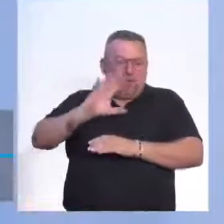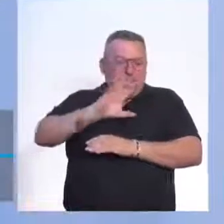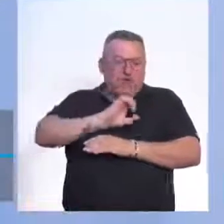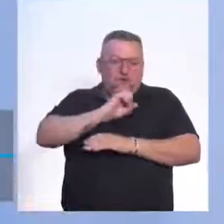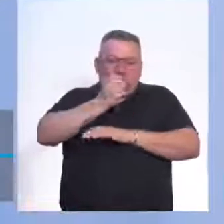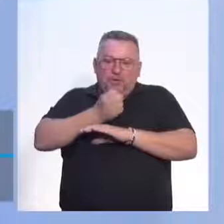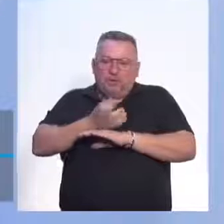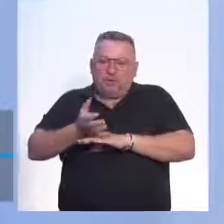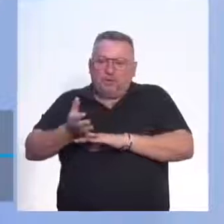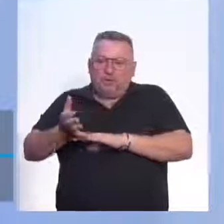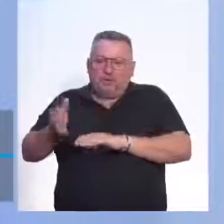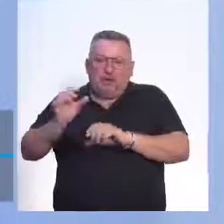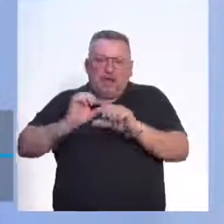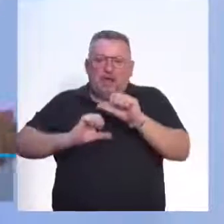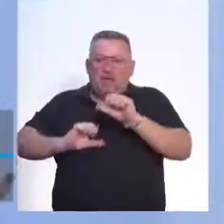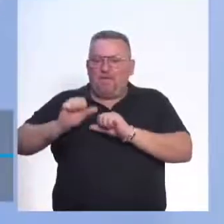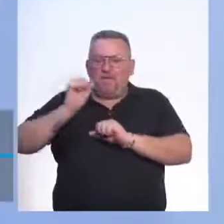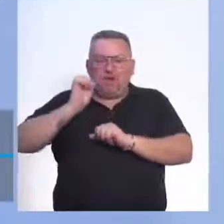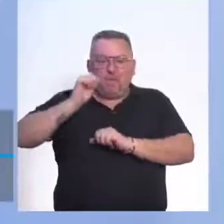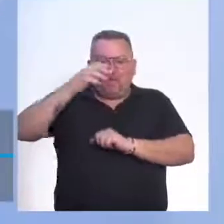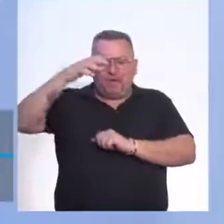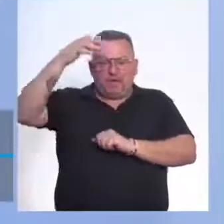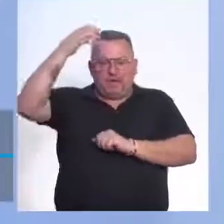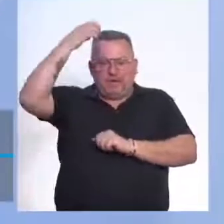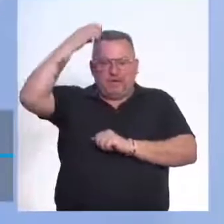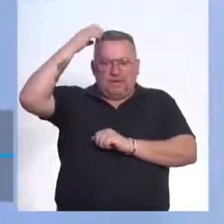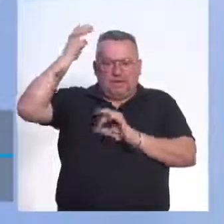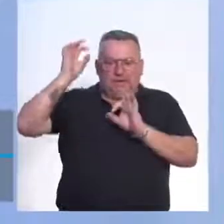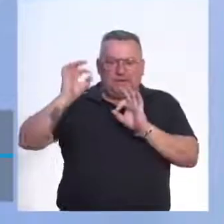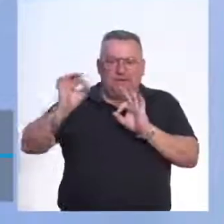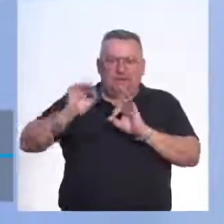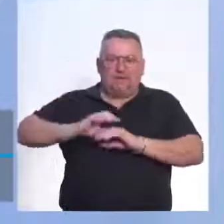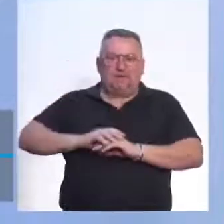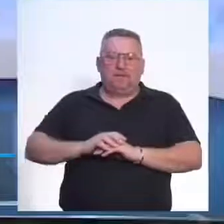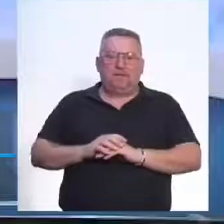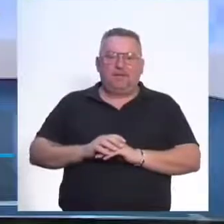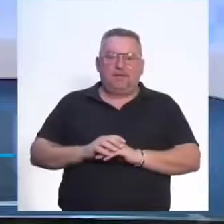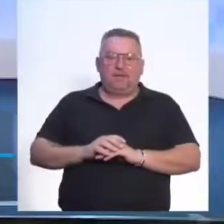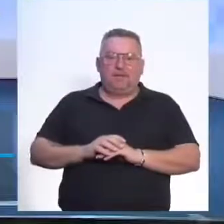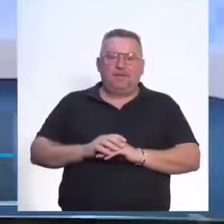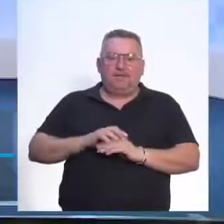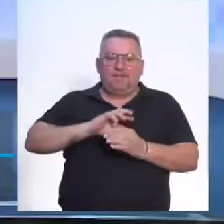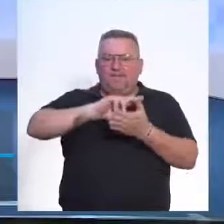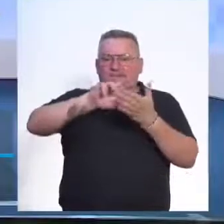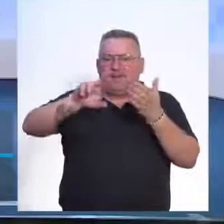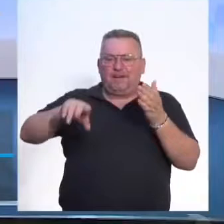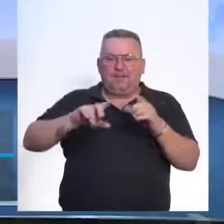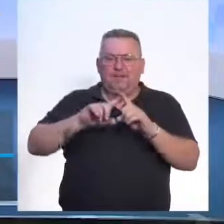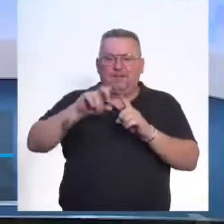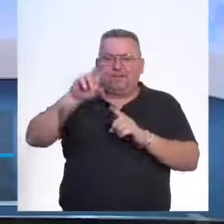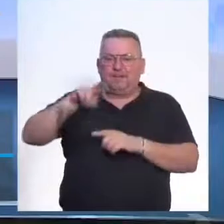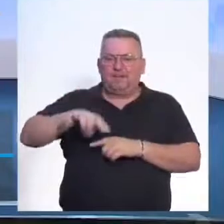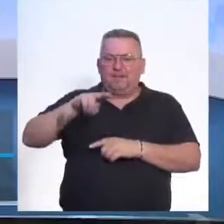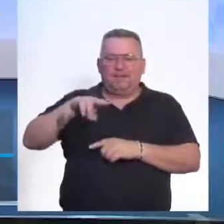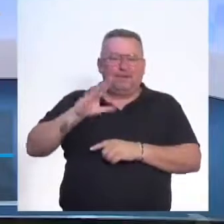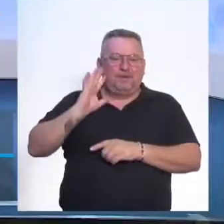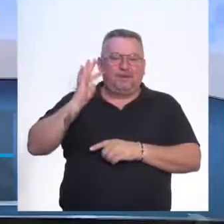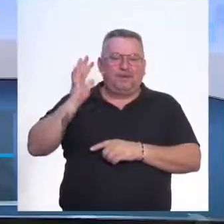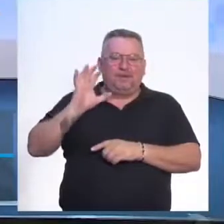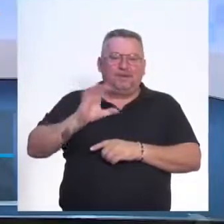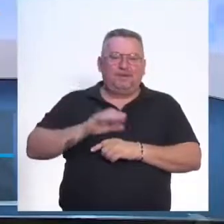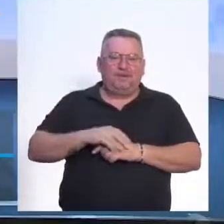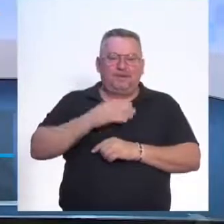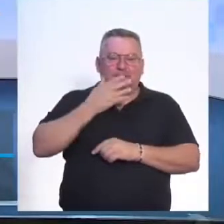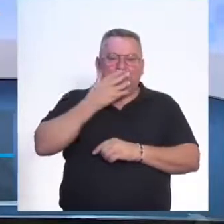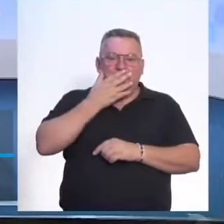se casam e ela vira uma princesa, vira uma nobre? Sim, bastante. São vários, né? Muitos. Mas não acontecia isso. Nossa, que